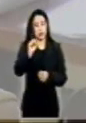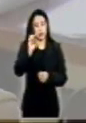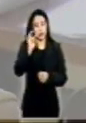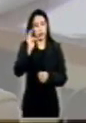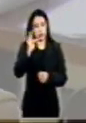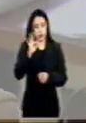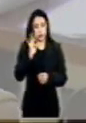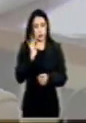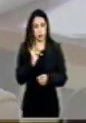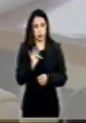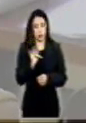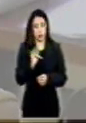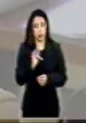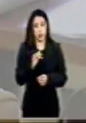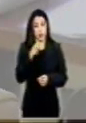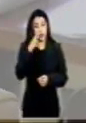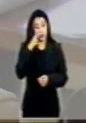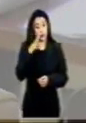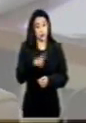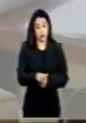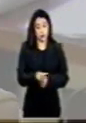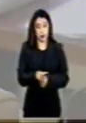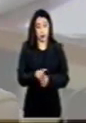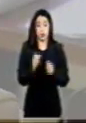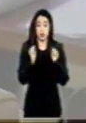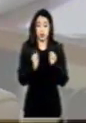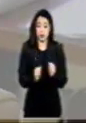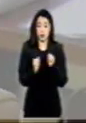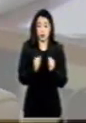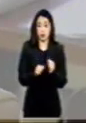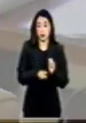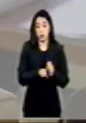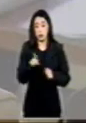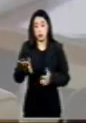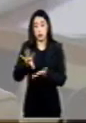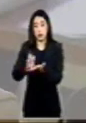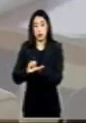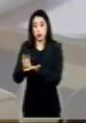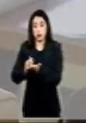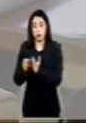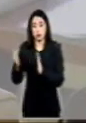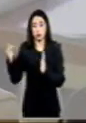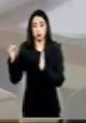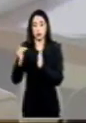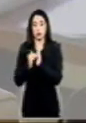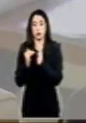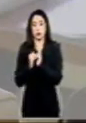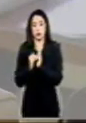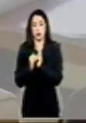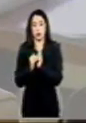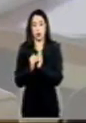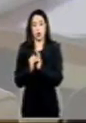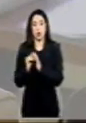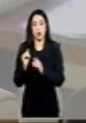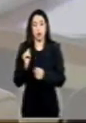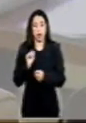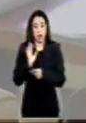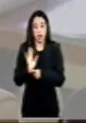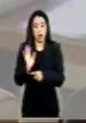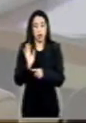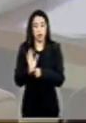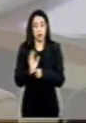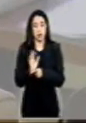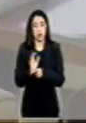apreciar pedido de busca e apreensão, medida cautelar preparatória ou incidental dotada de assessoriedade, sem